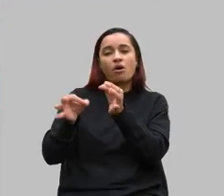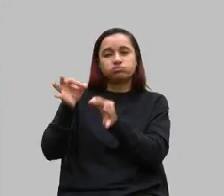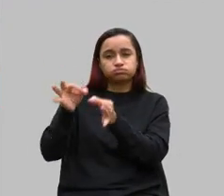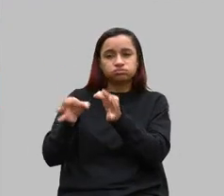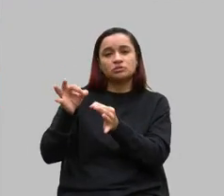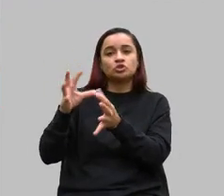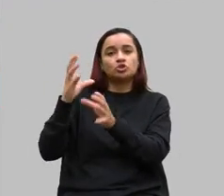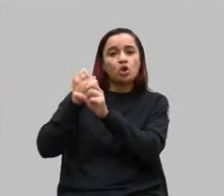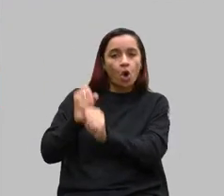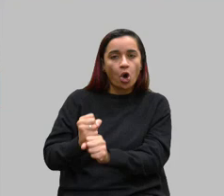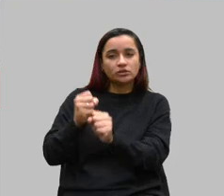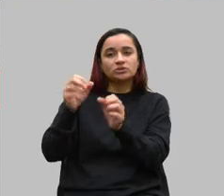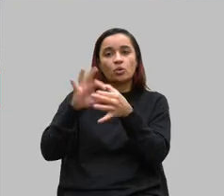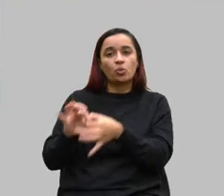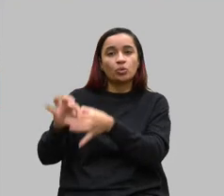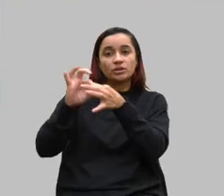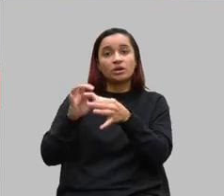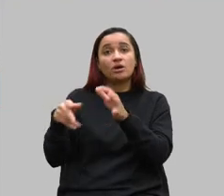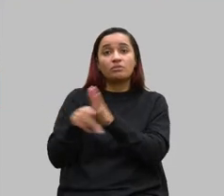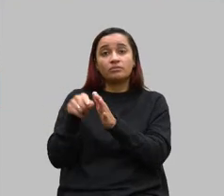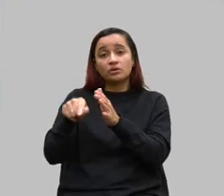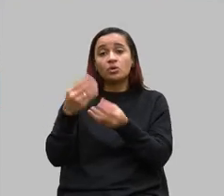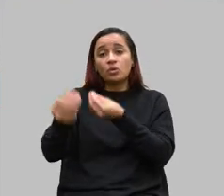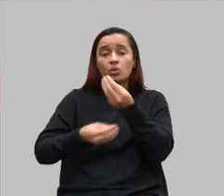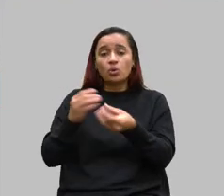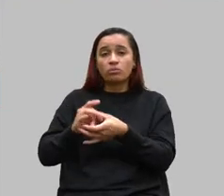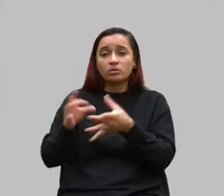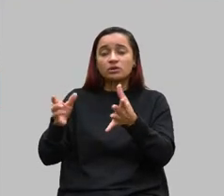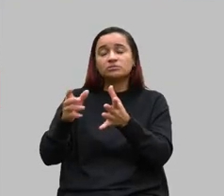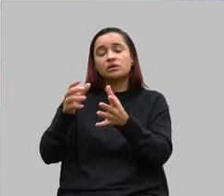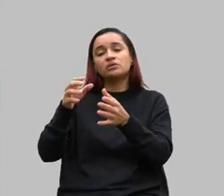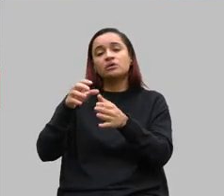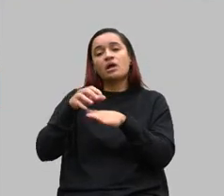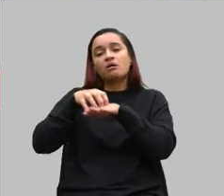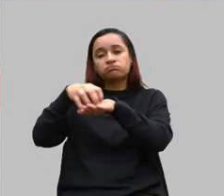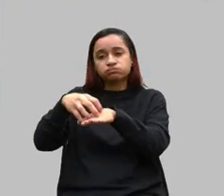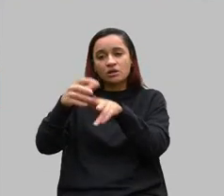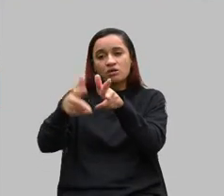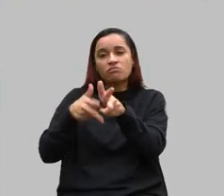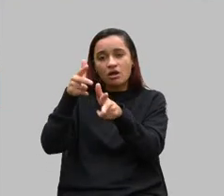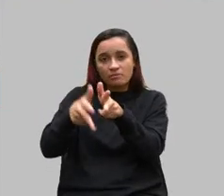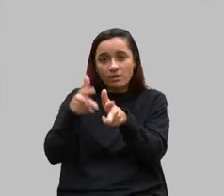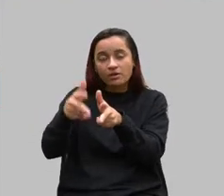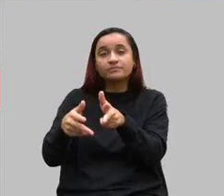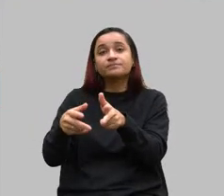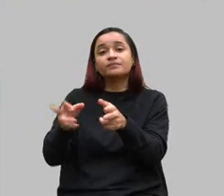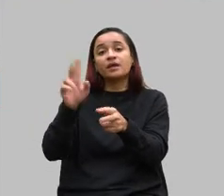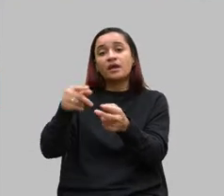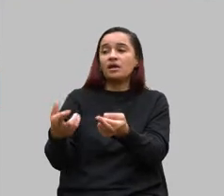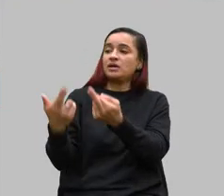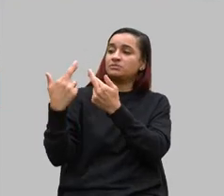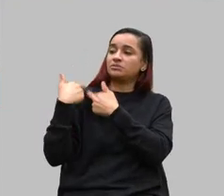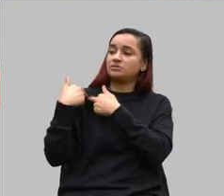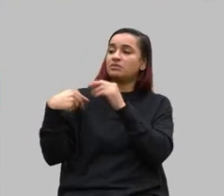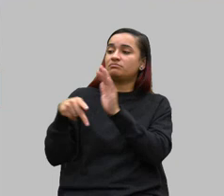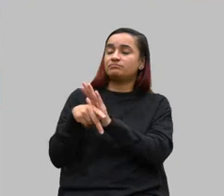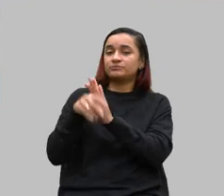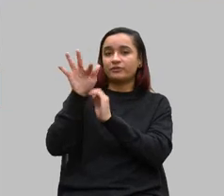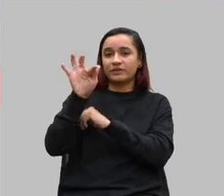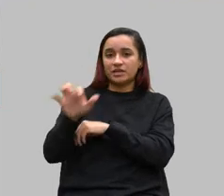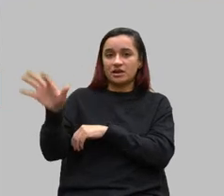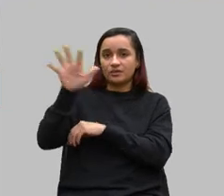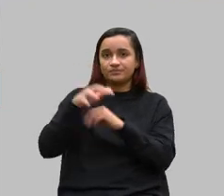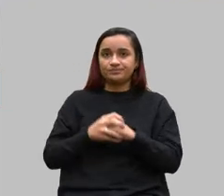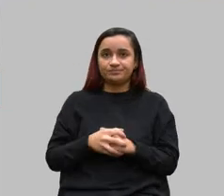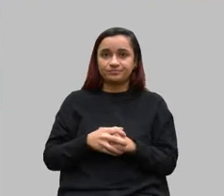sobre o processo de concessão do serviço público de transporte Ferroviário de carga da responsabilidade da Rede Ferroviária Federal